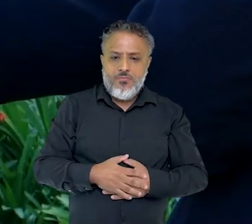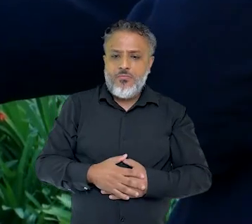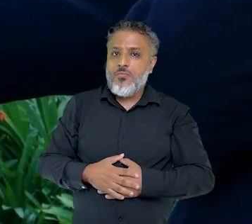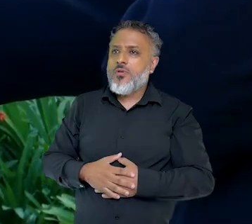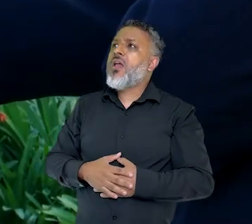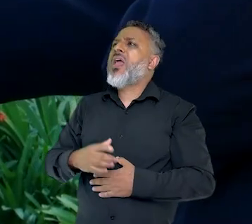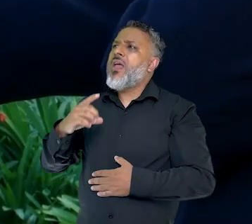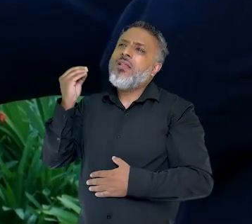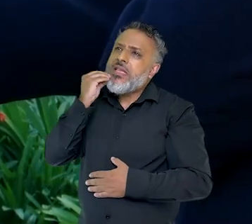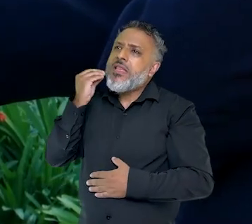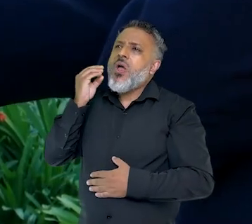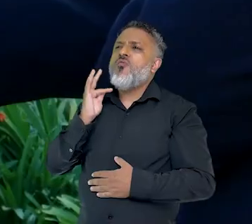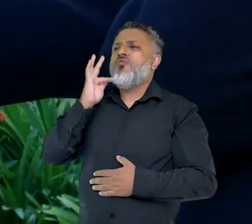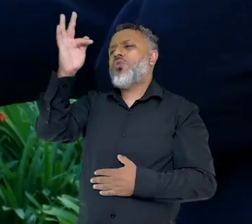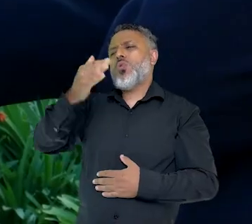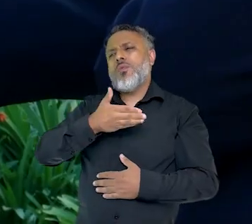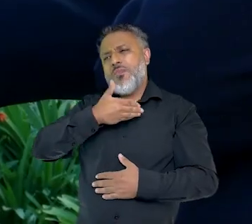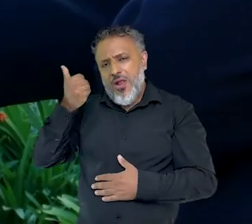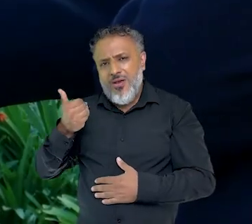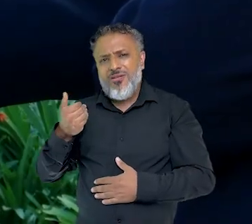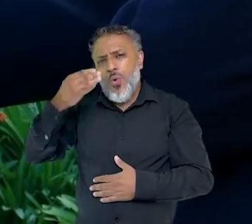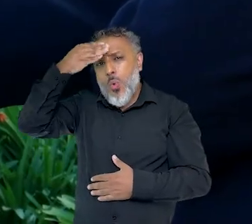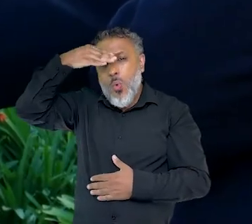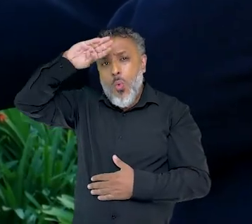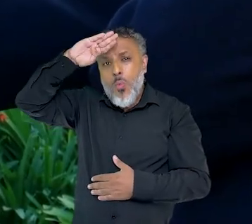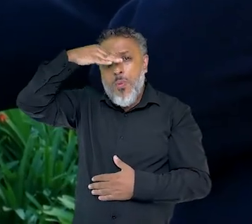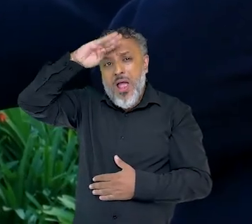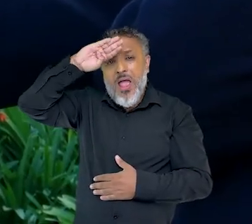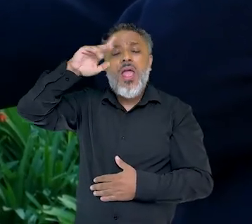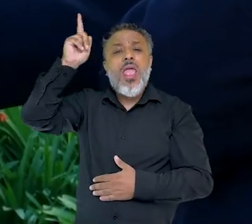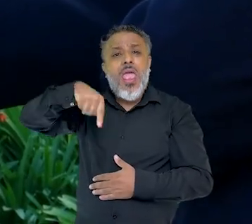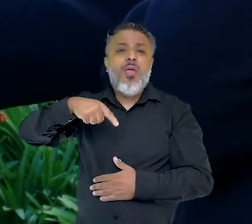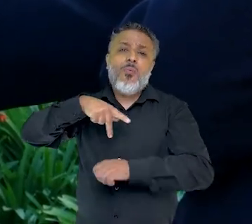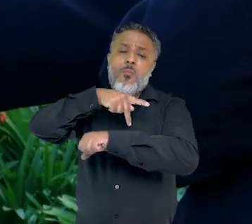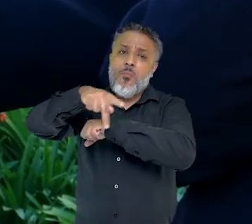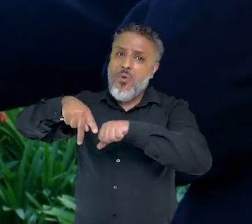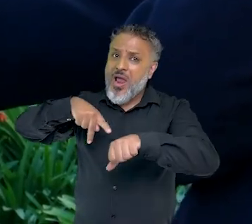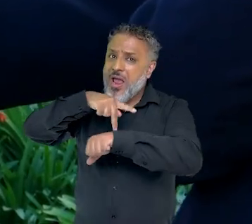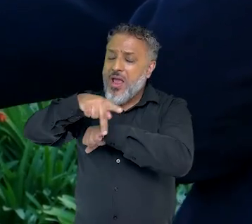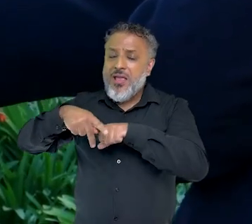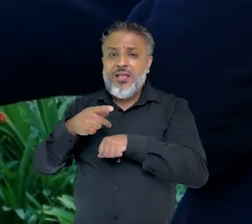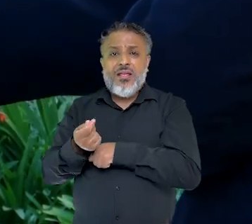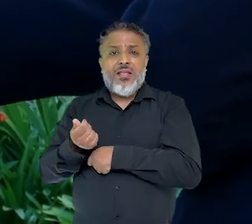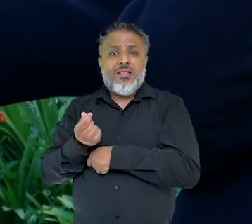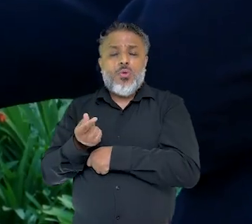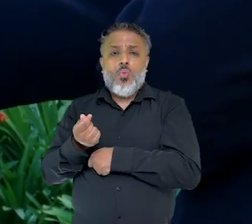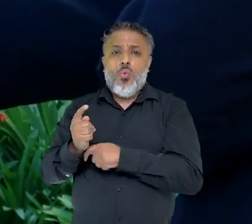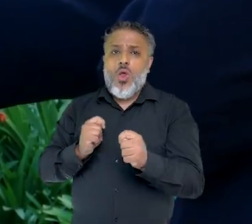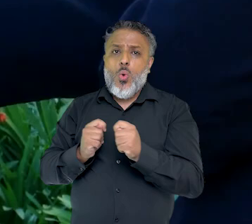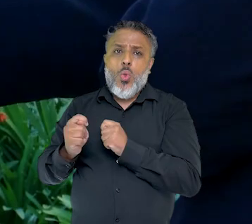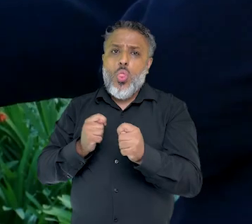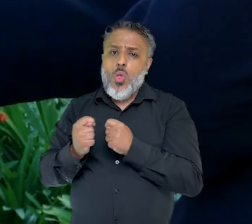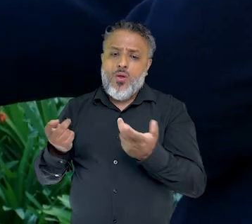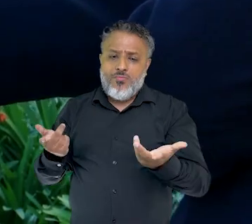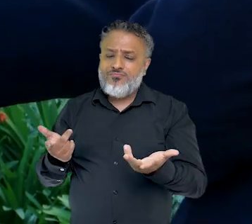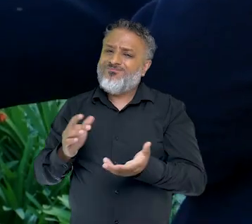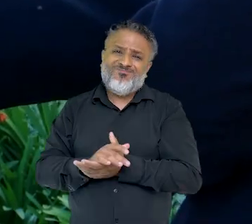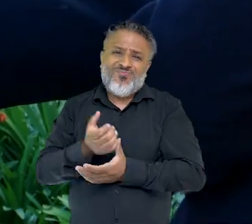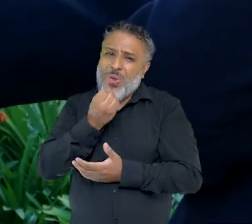melhor. Cuba é um país com um atraso econômico enorme,